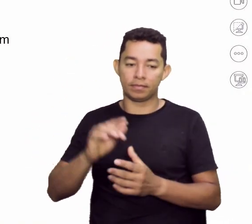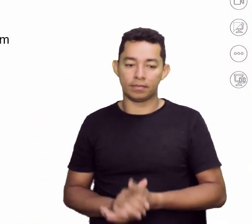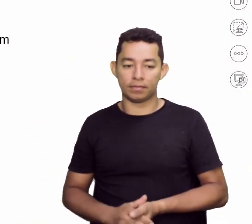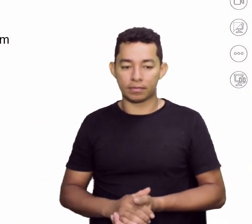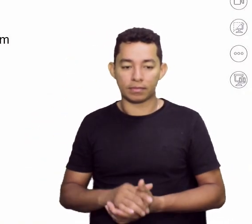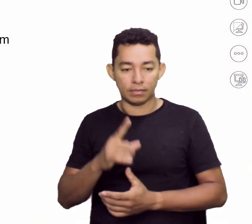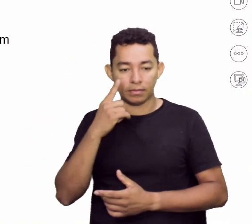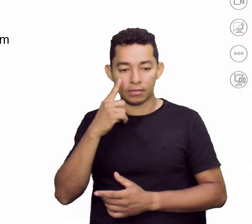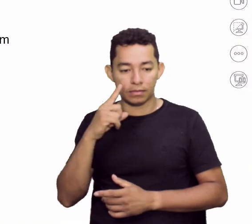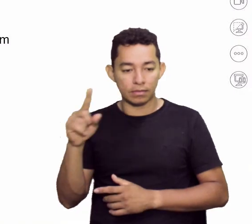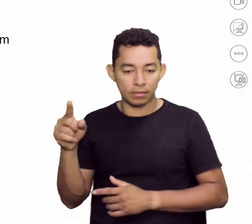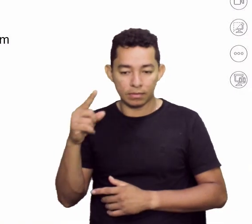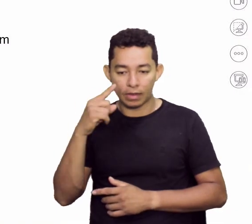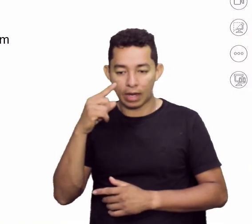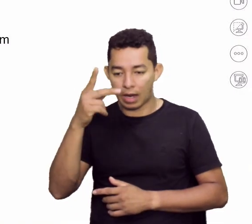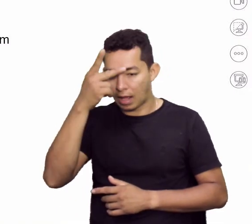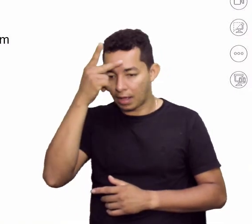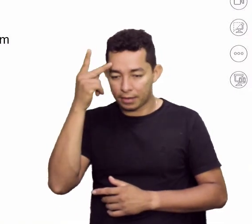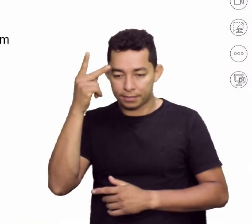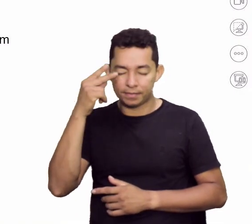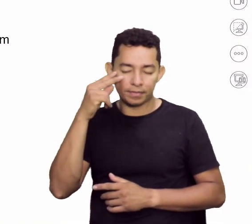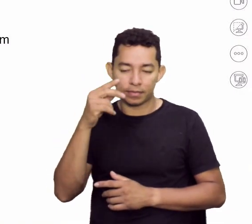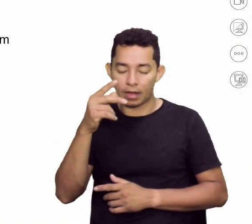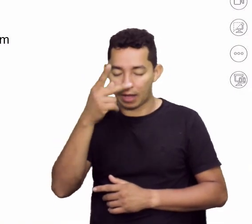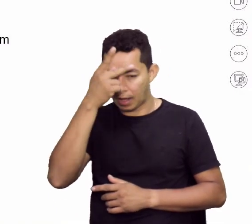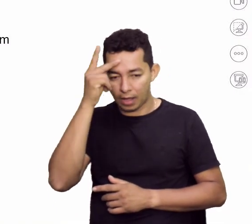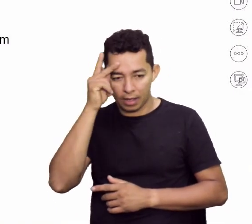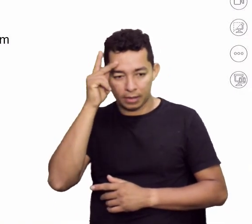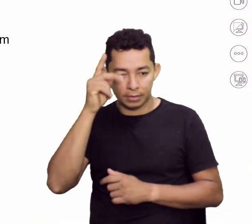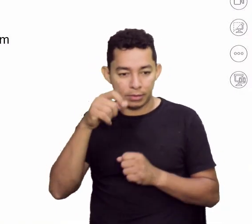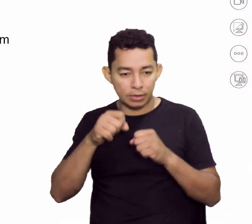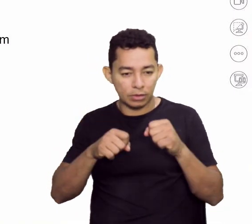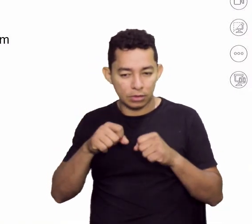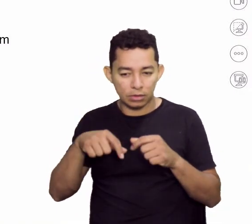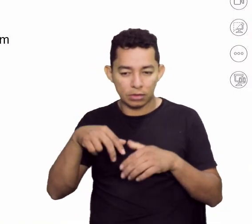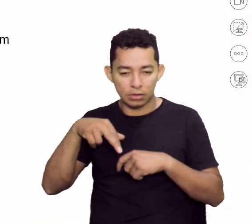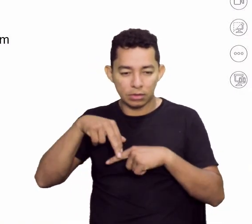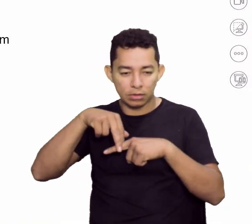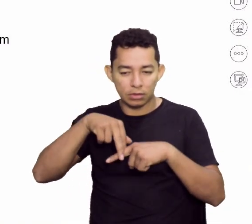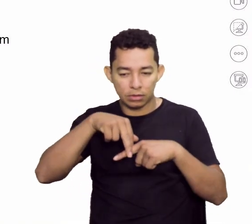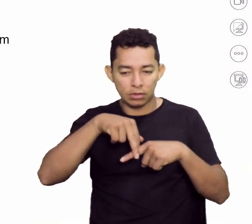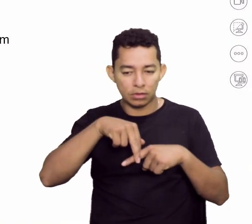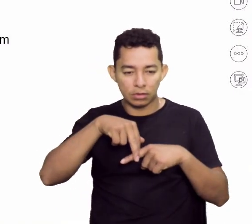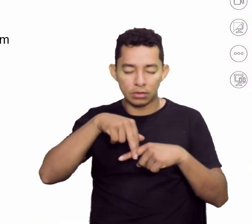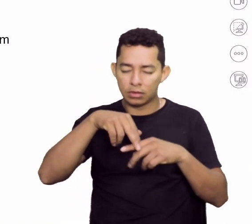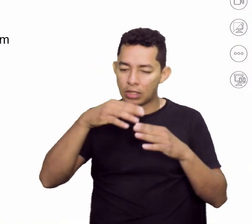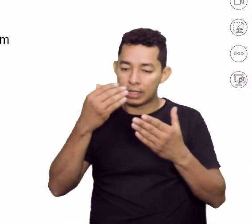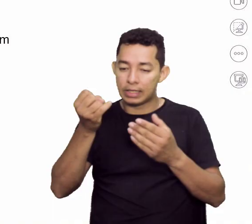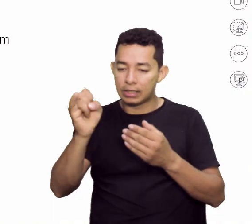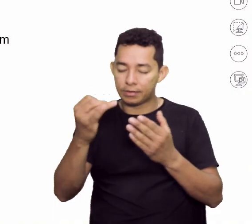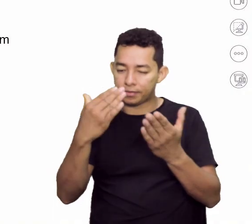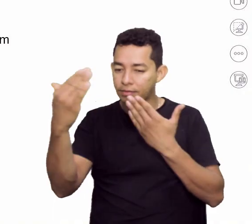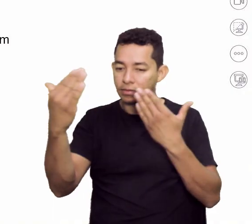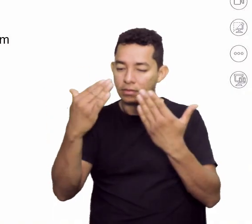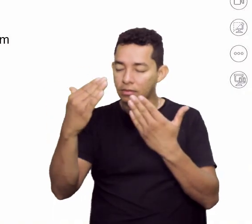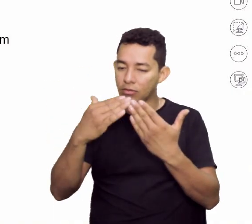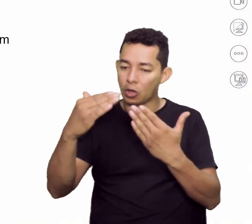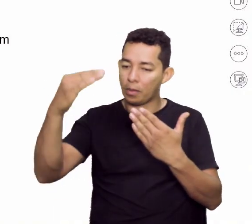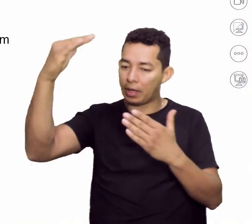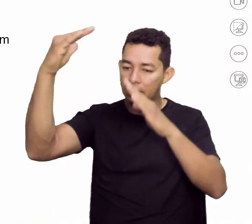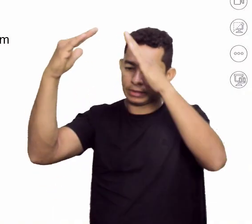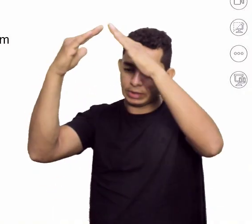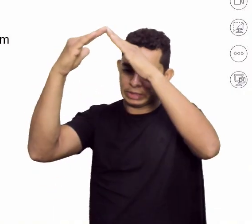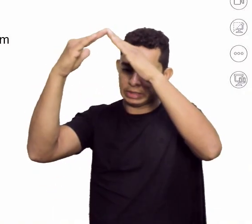relação, os camelos aqui, e das pessoas em relação a altura e o tamanho da